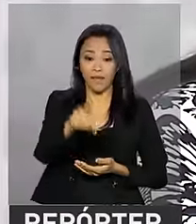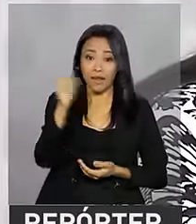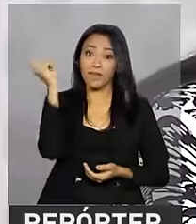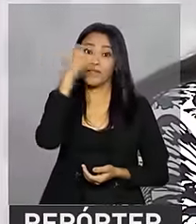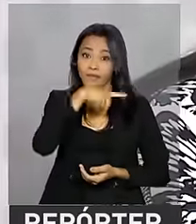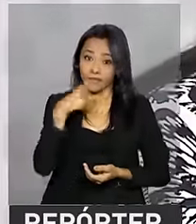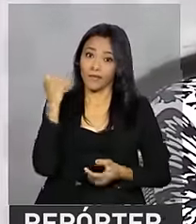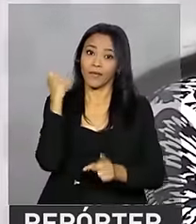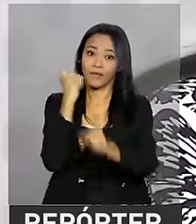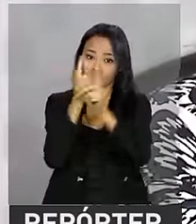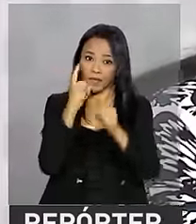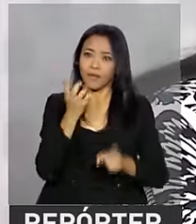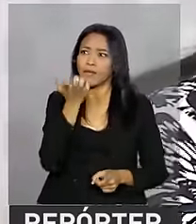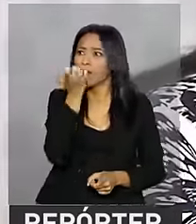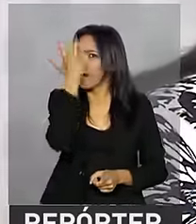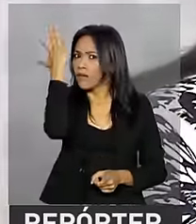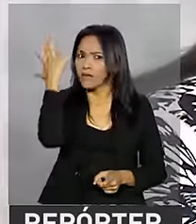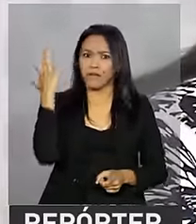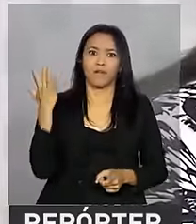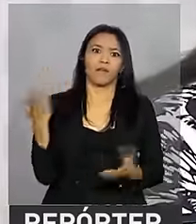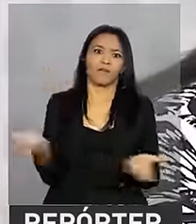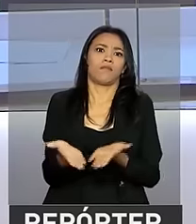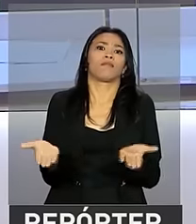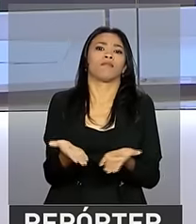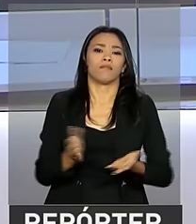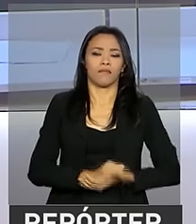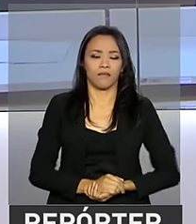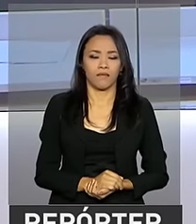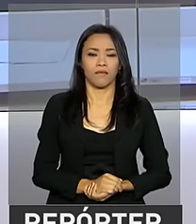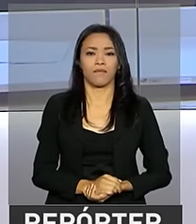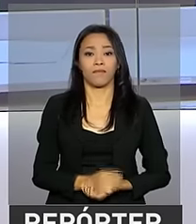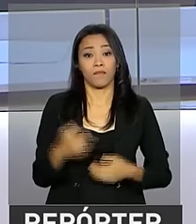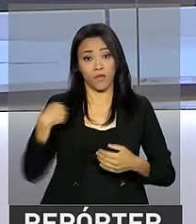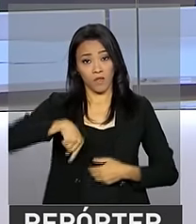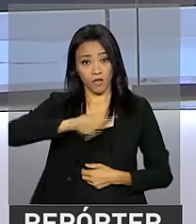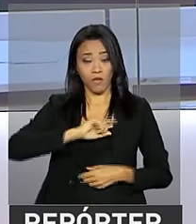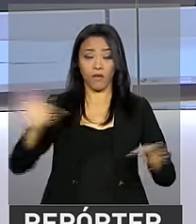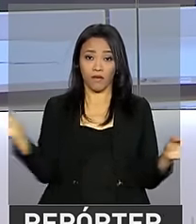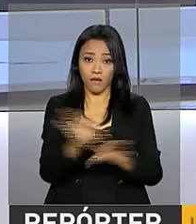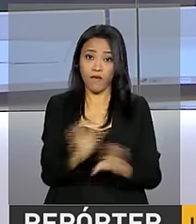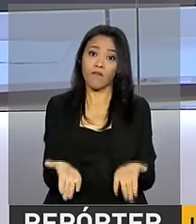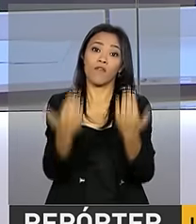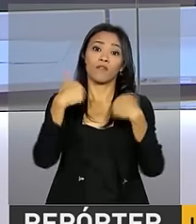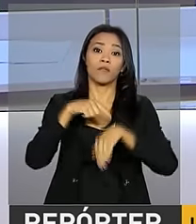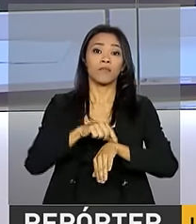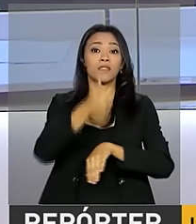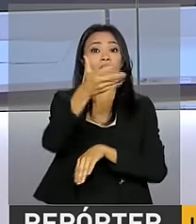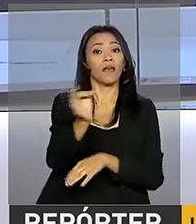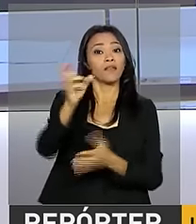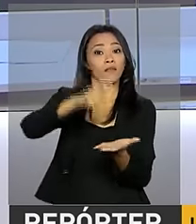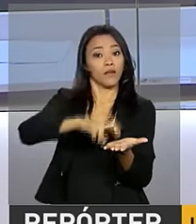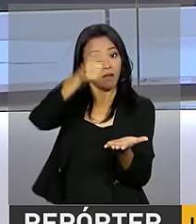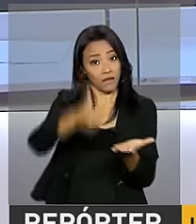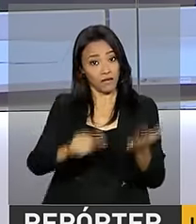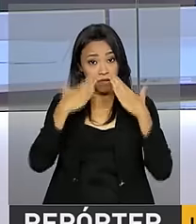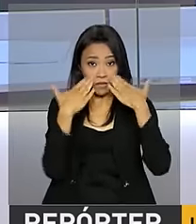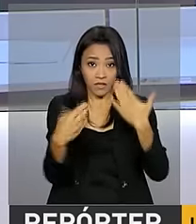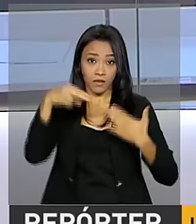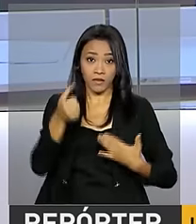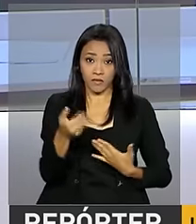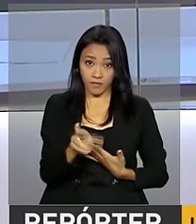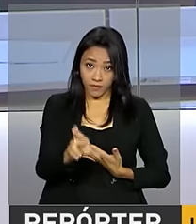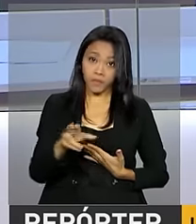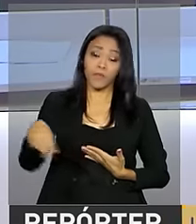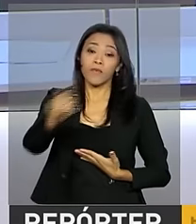mercado Vai facilitar muito a vida da gente nós ficamos por aqui Voltamos às 10 da manhã na próxima edição do repórter